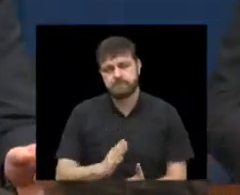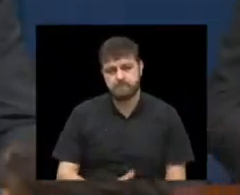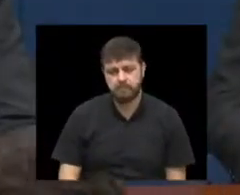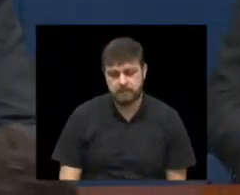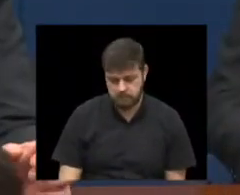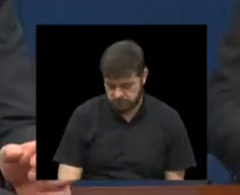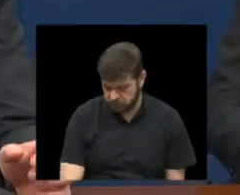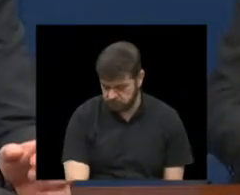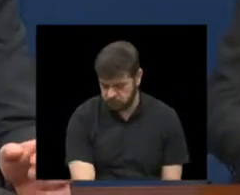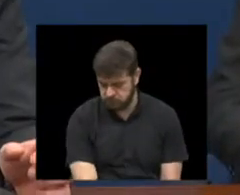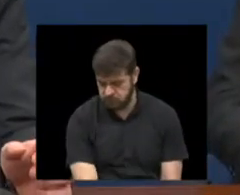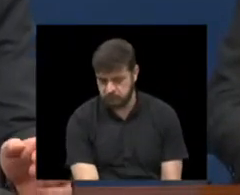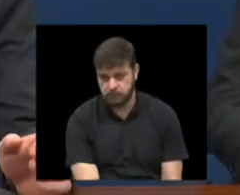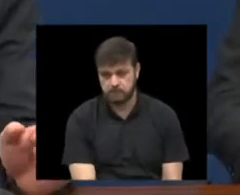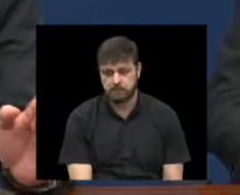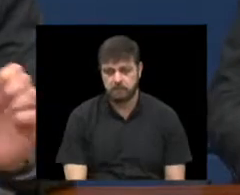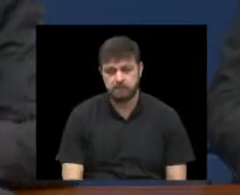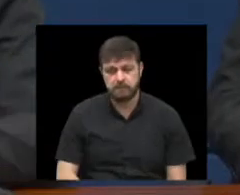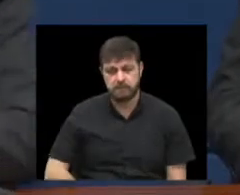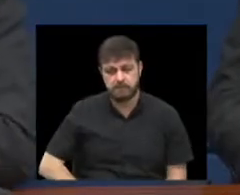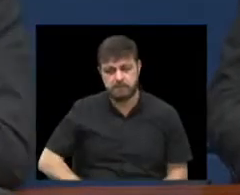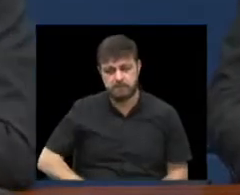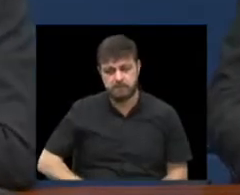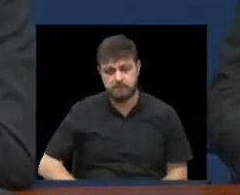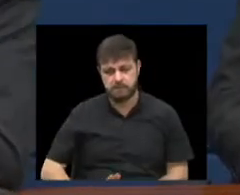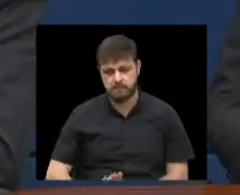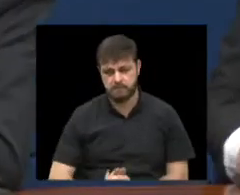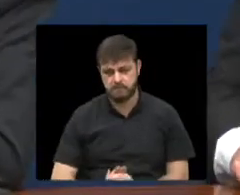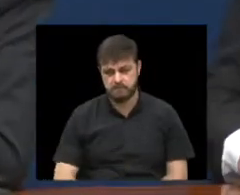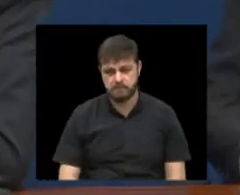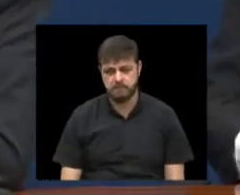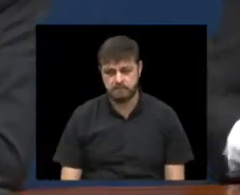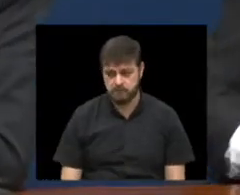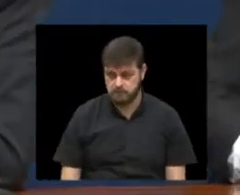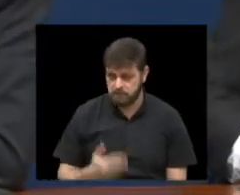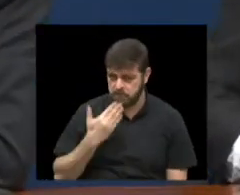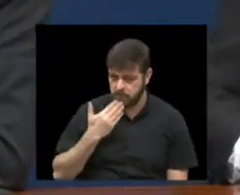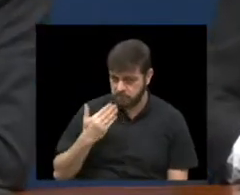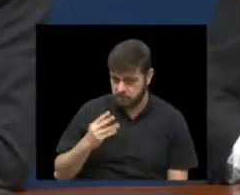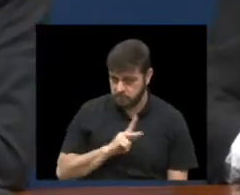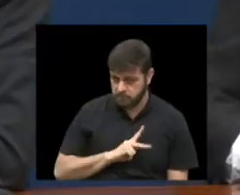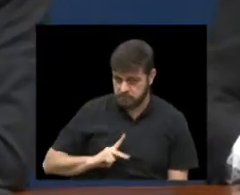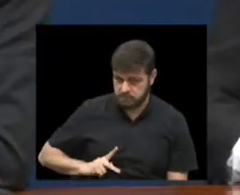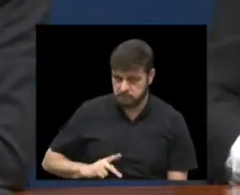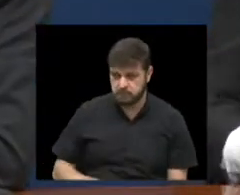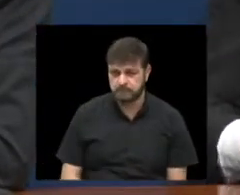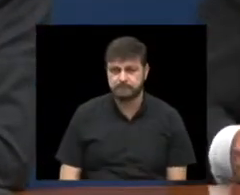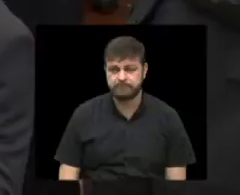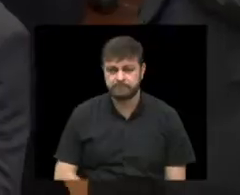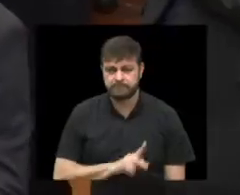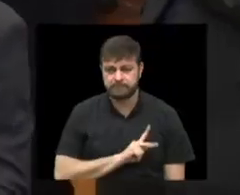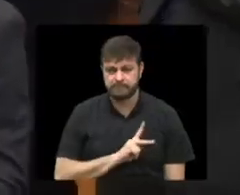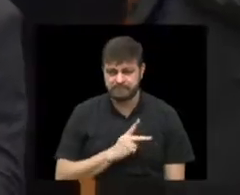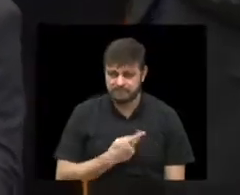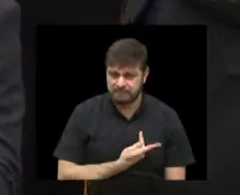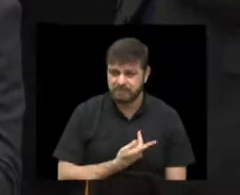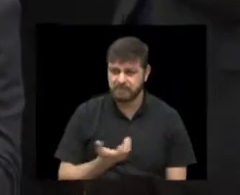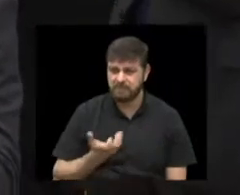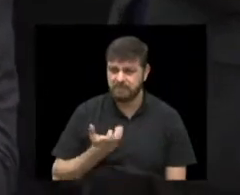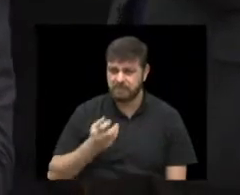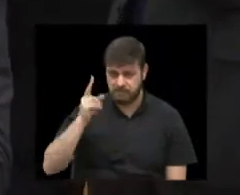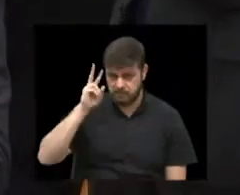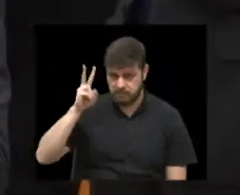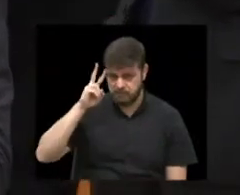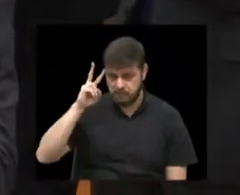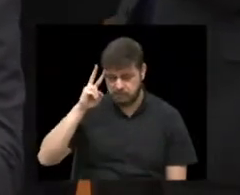Com 29 votos favoráveis, a matéria está aprovada. Pela ordem, senhor presidente. Pela ordem, vereador Paulo Haddad. Gostaria de deixar consignada